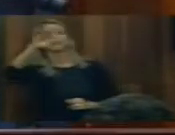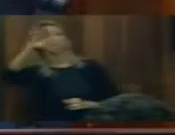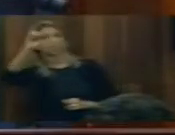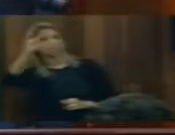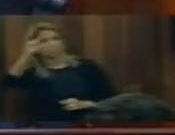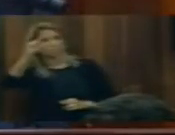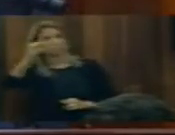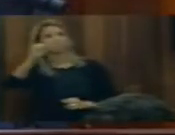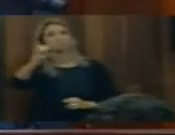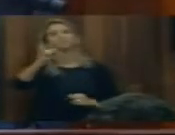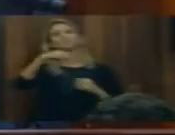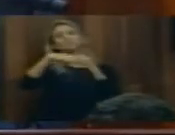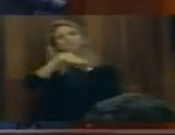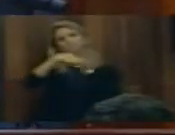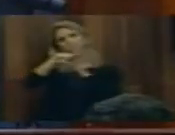os outorgados.